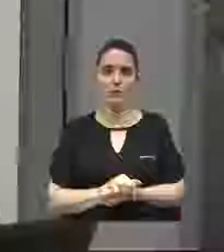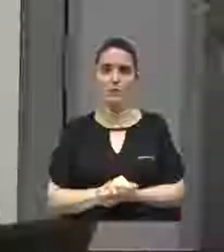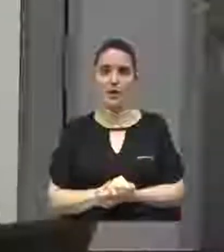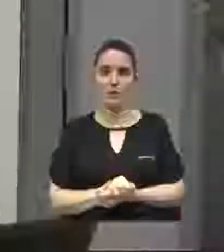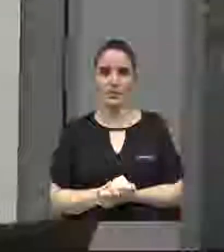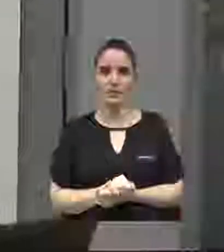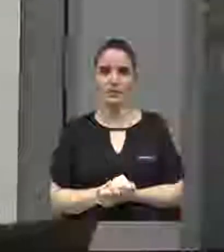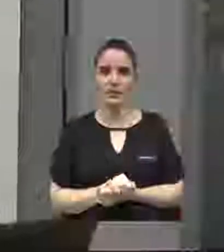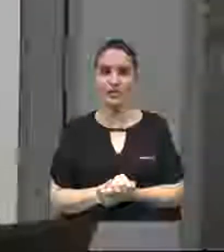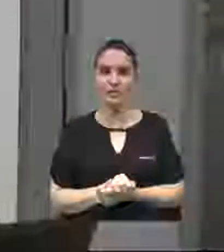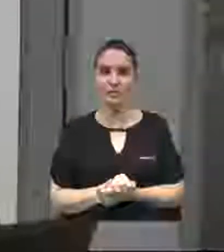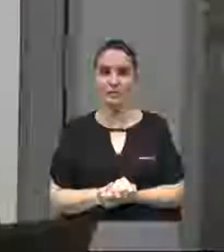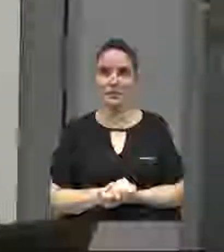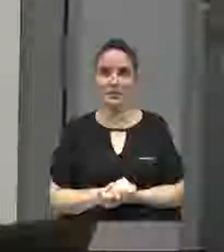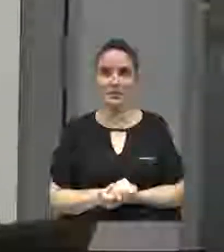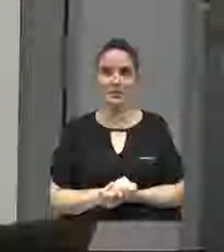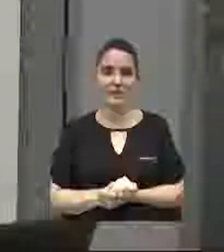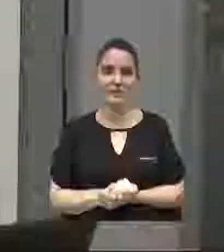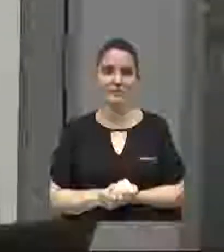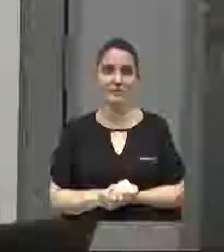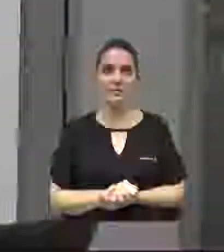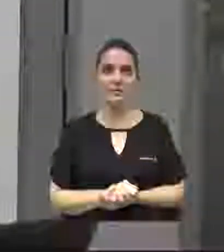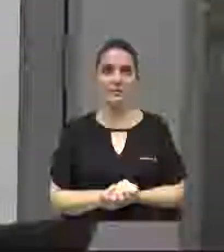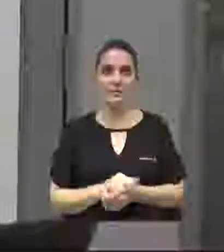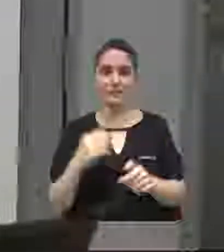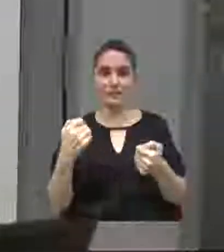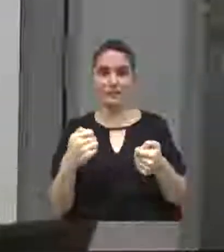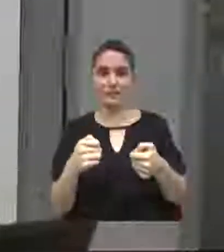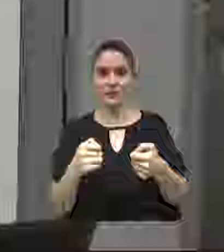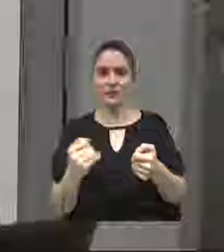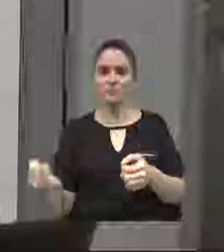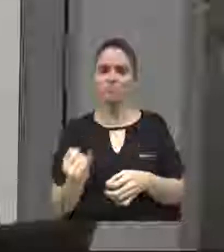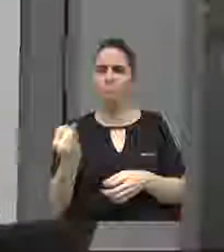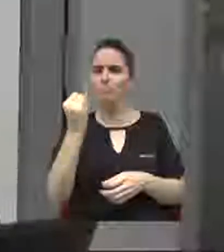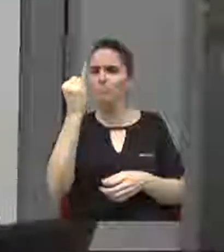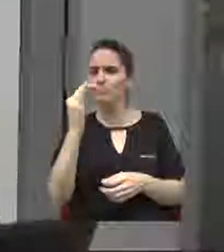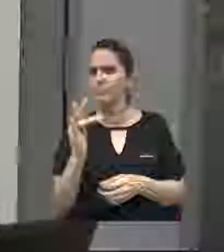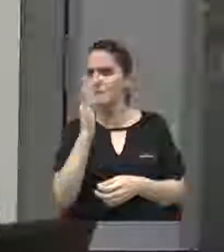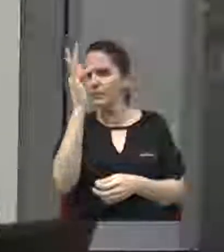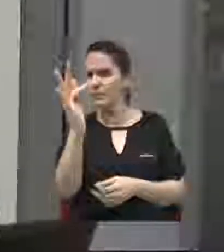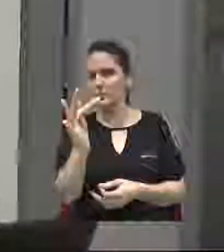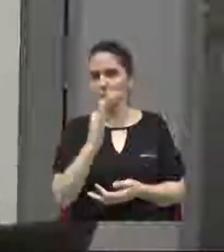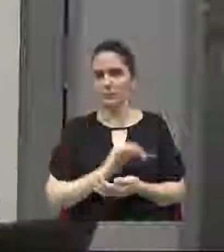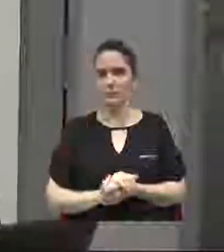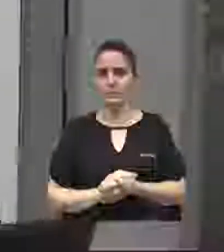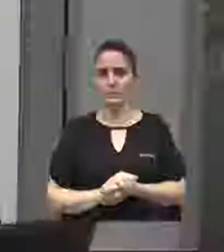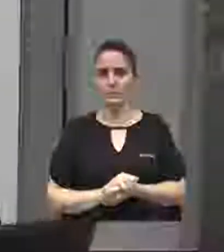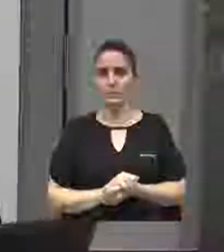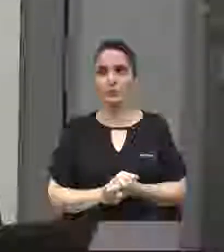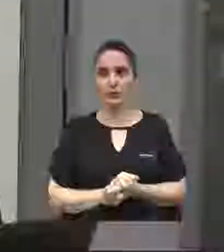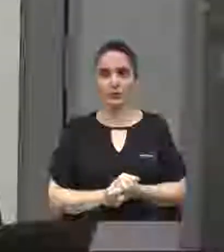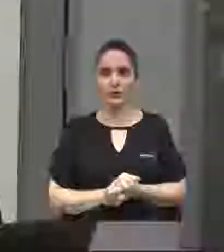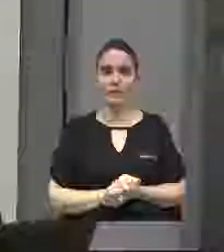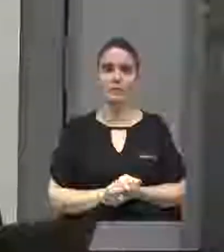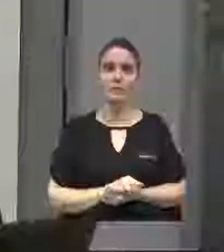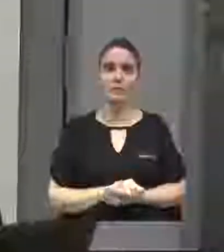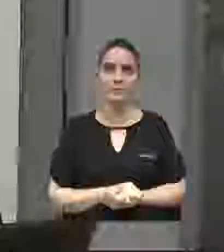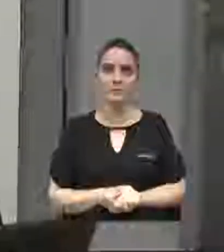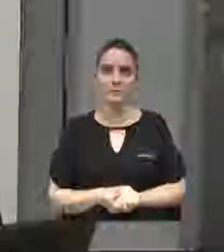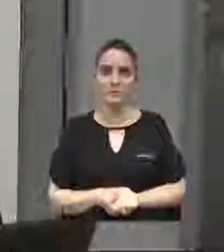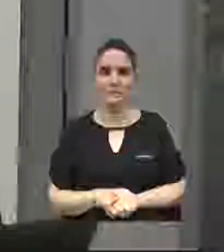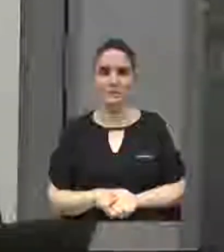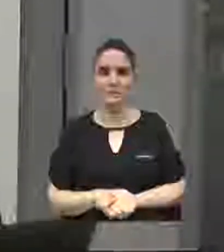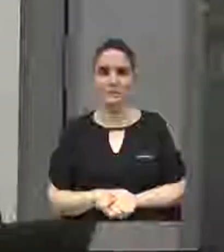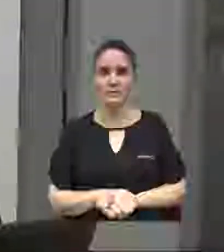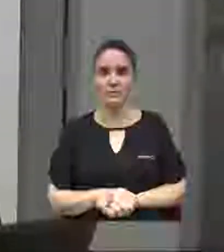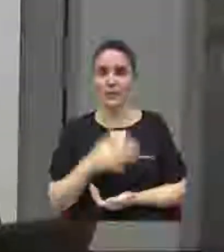projeto com essa projeção, com essa importância? Afinal de contas, nós estamos envelhecendo. Eu acho que amanhã nós vamos